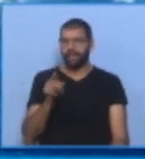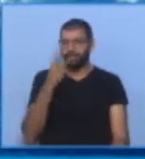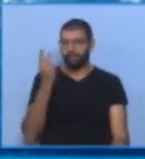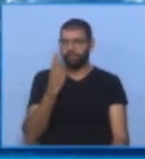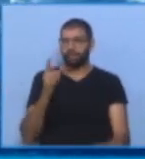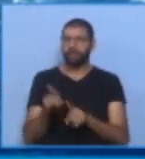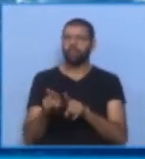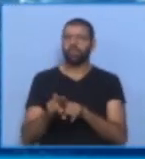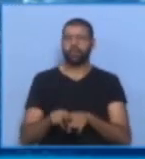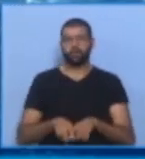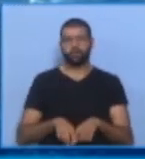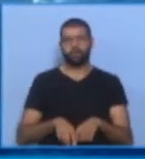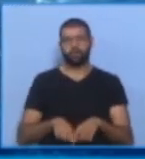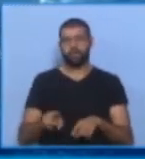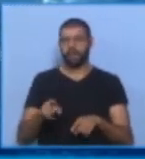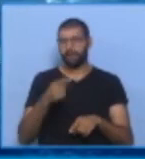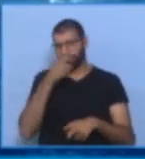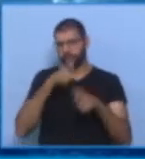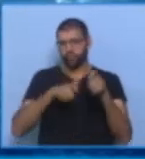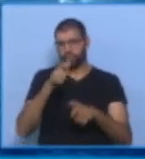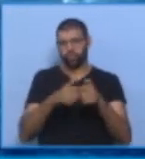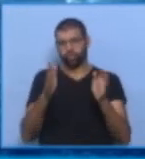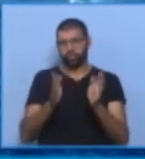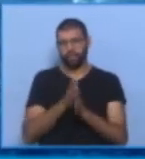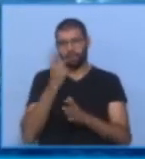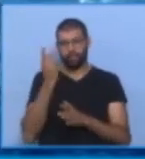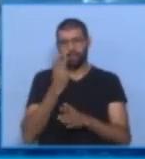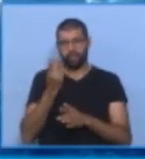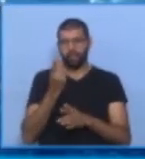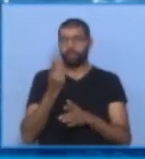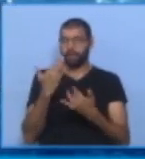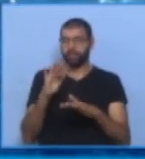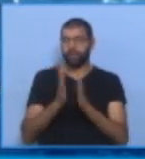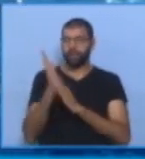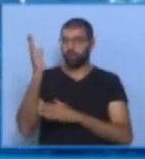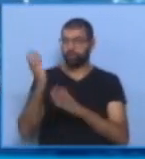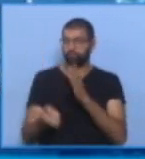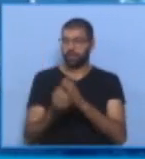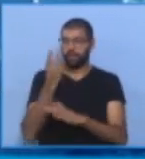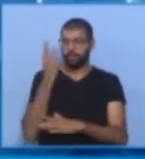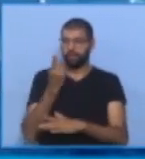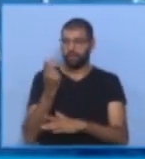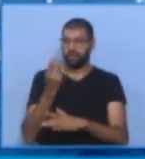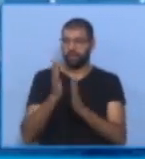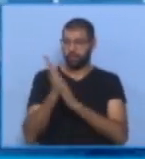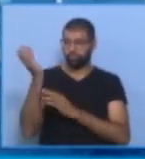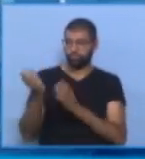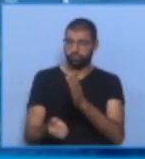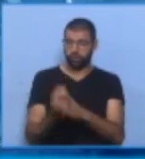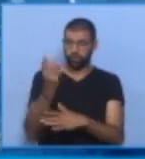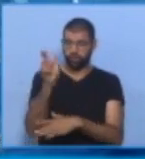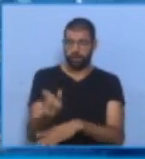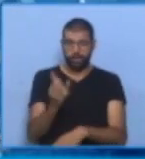vida de todos os humanos, mas é a vida criada por Deus. Essa mulher aparece como criada por Deus